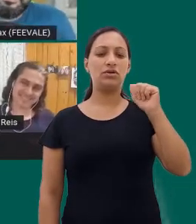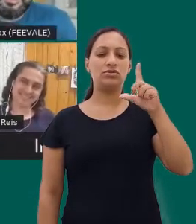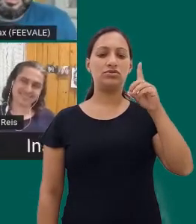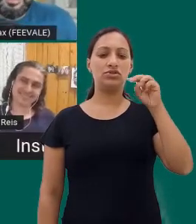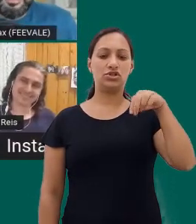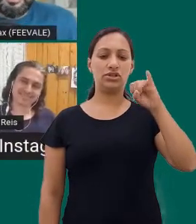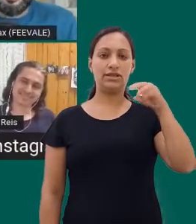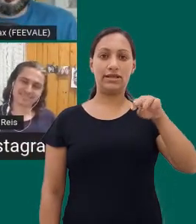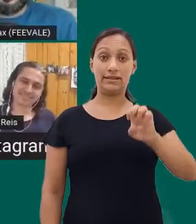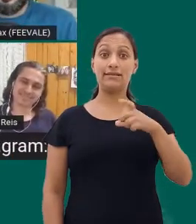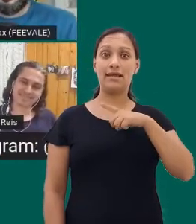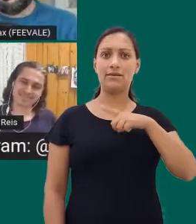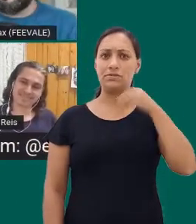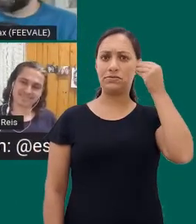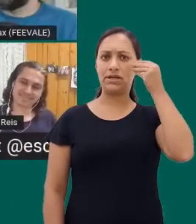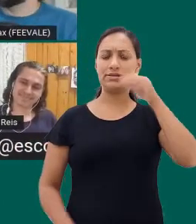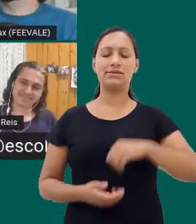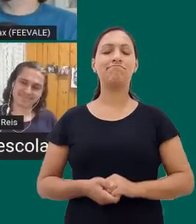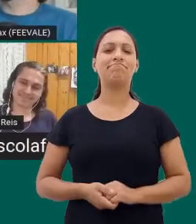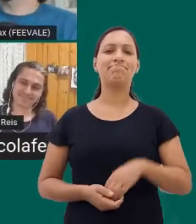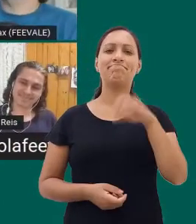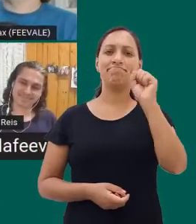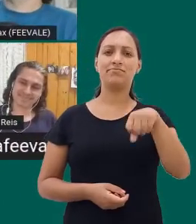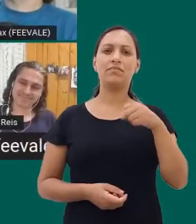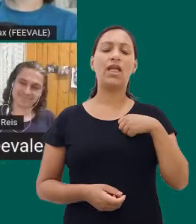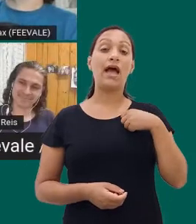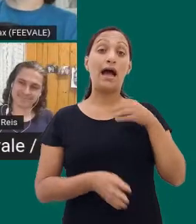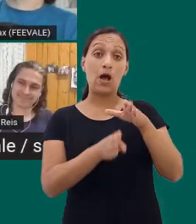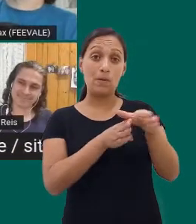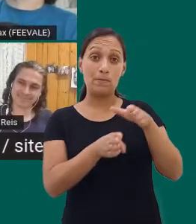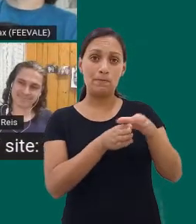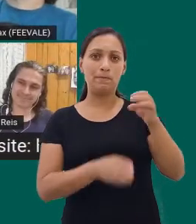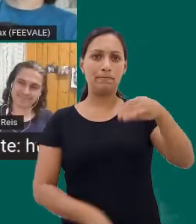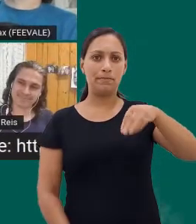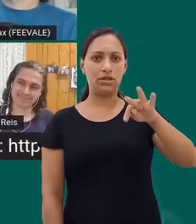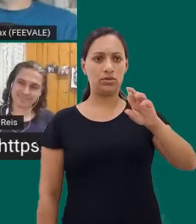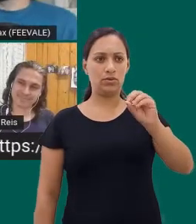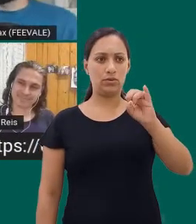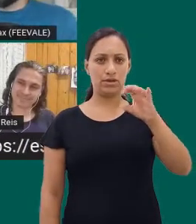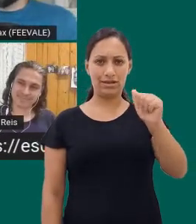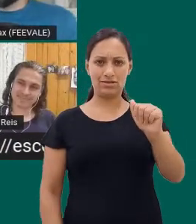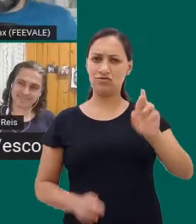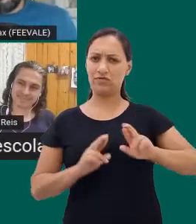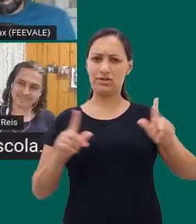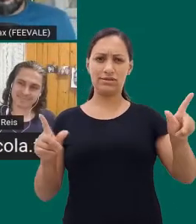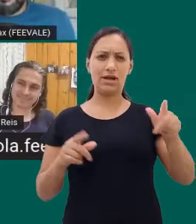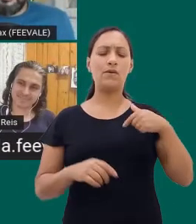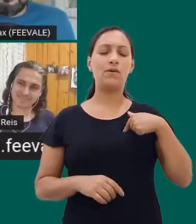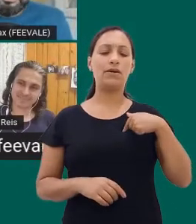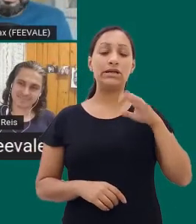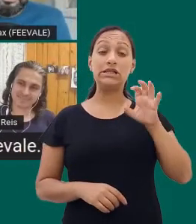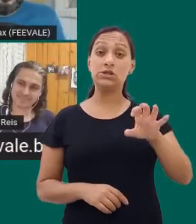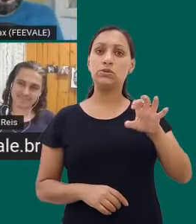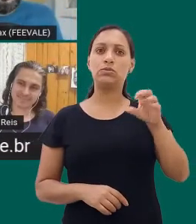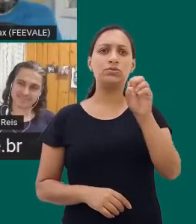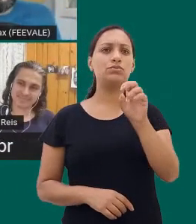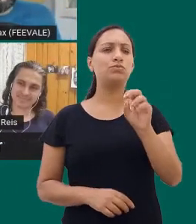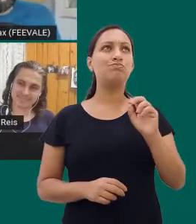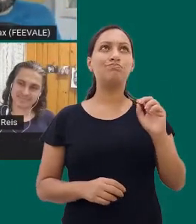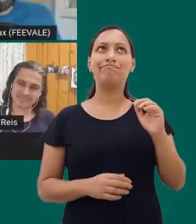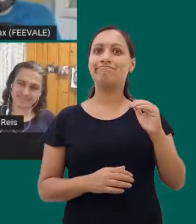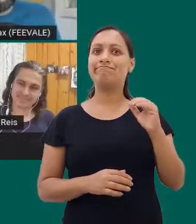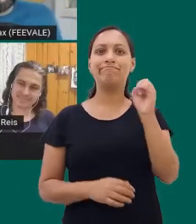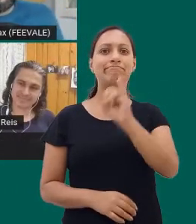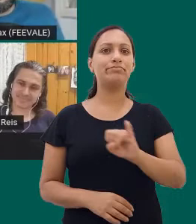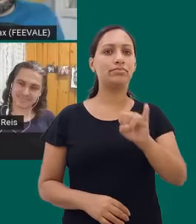Sim, nossa mentoria é um grande diferencial e que agora na pandemia foi algo assim super importante, né? A gente percebeu que a gente